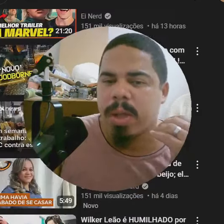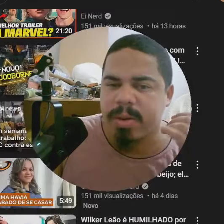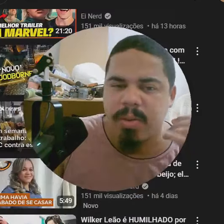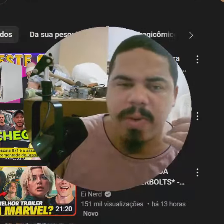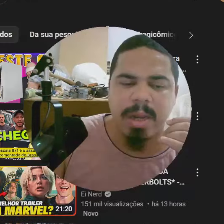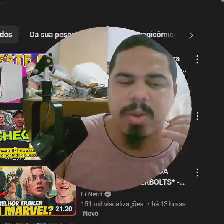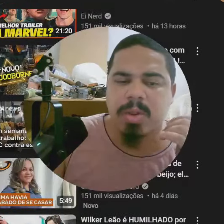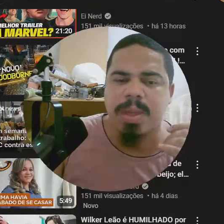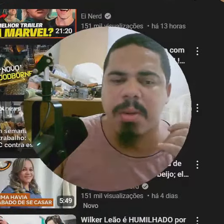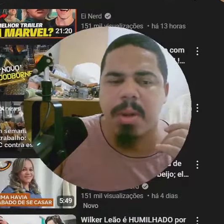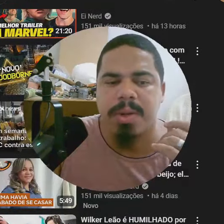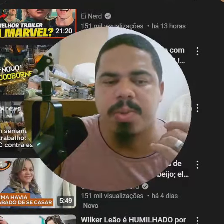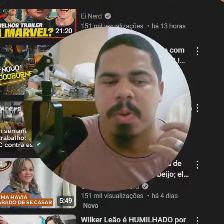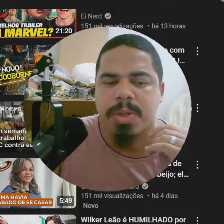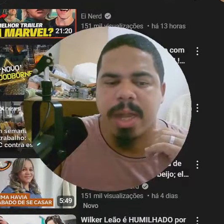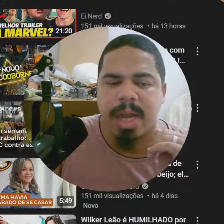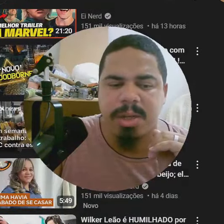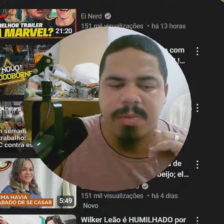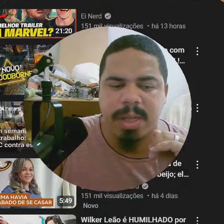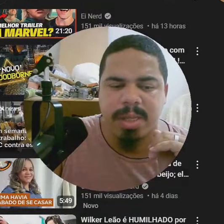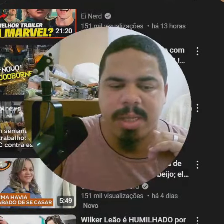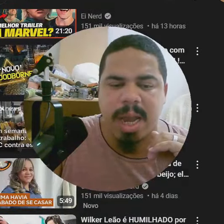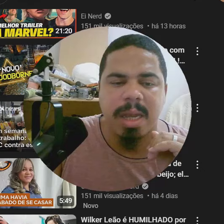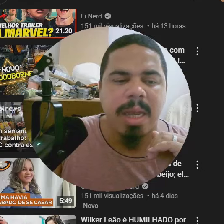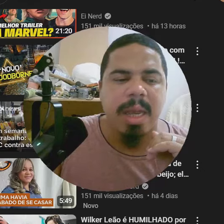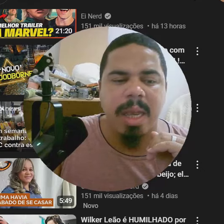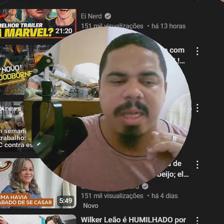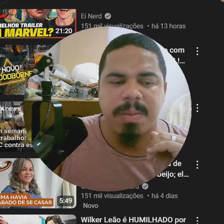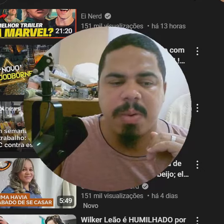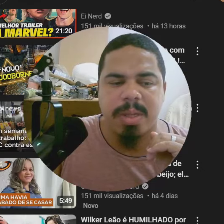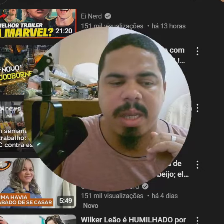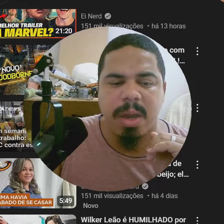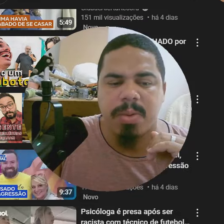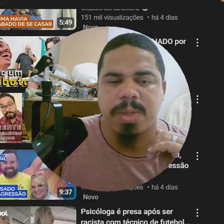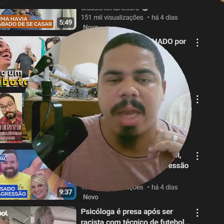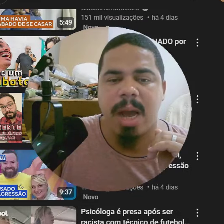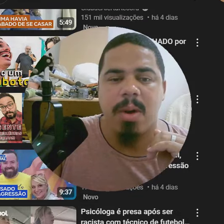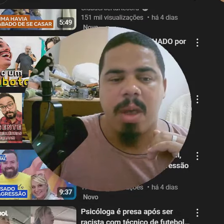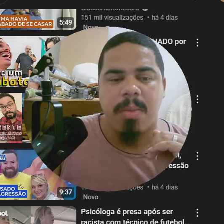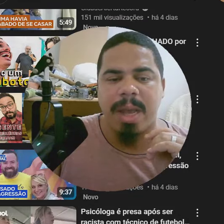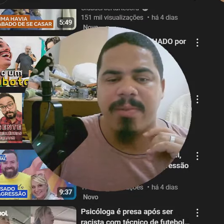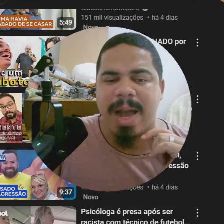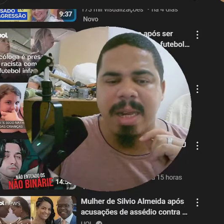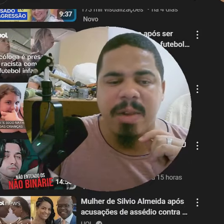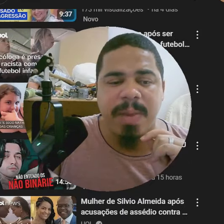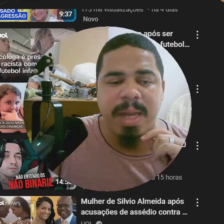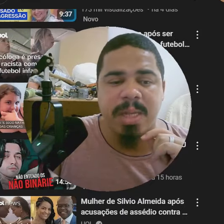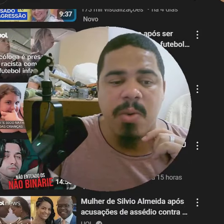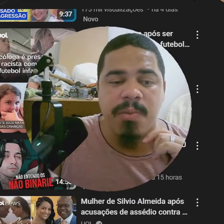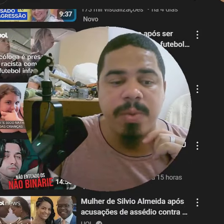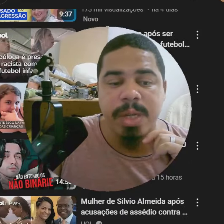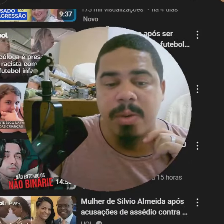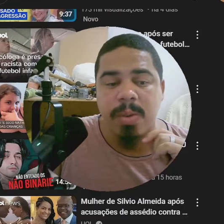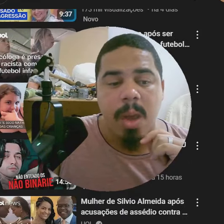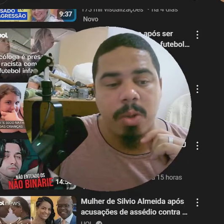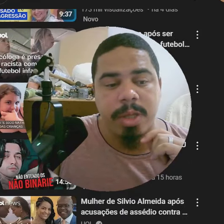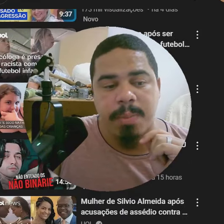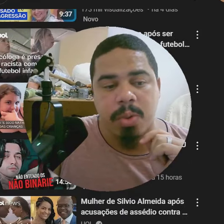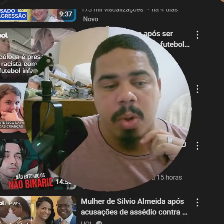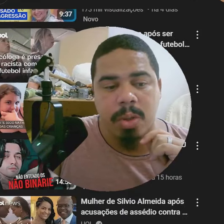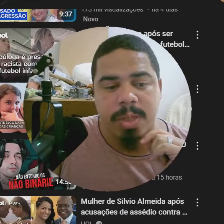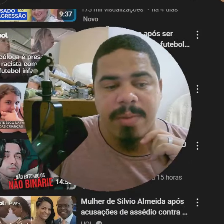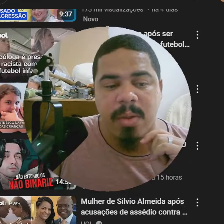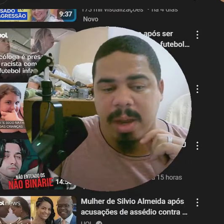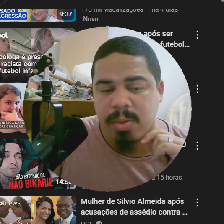tá concordando com o Wagner, todo mundo tá colocando os pontos negativos dessa escala. E esse ponto aqui é o crucial, ó. Porque Wagner, ele fica se confundindo o